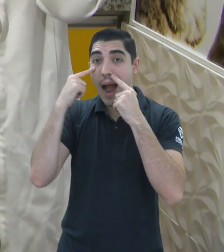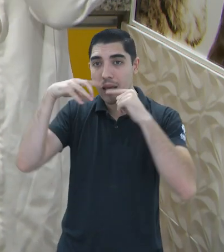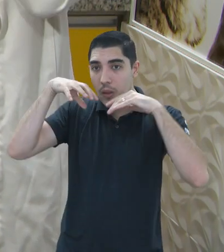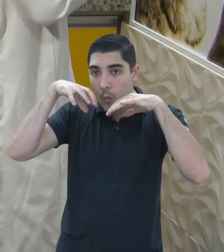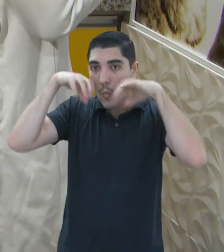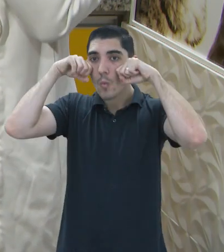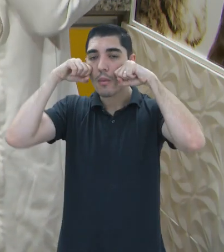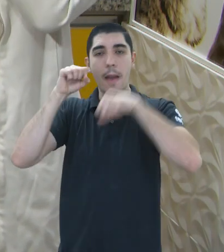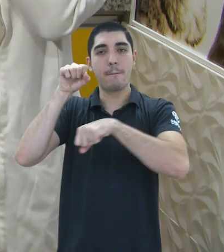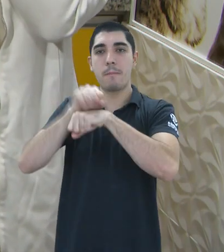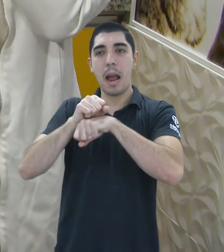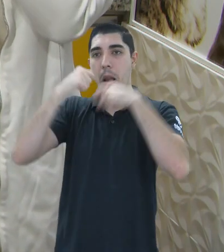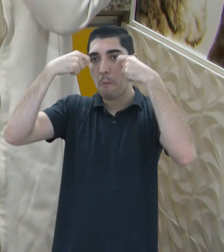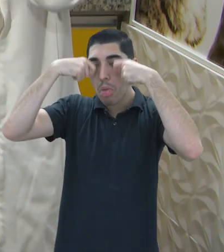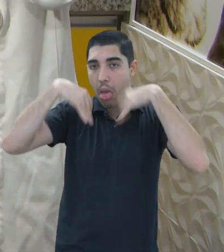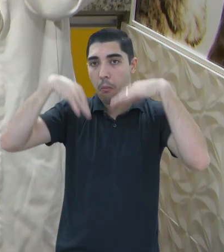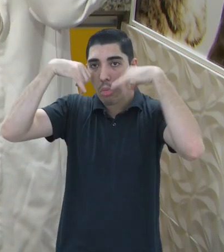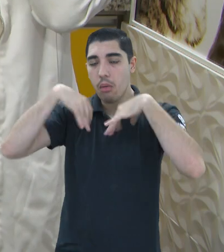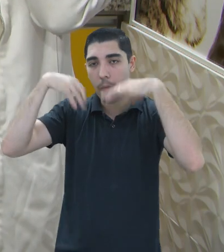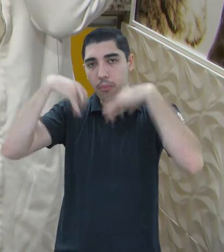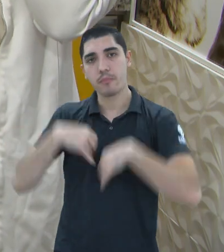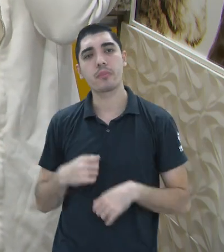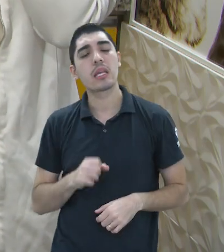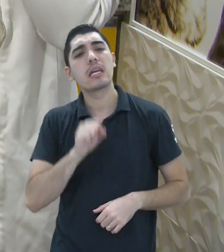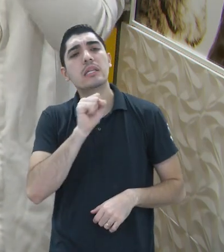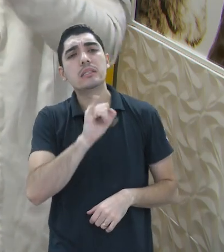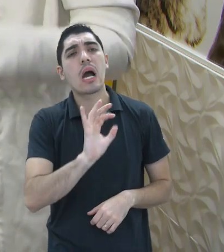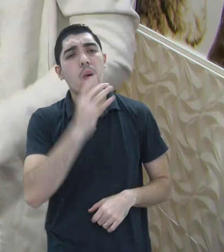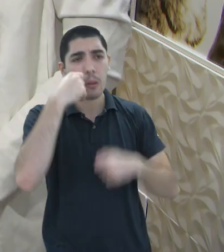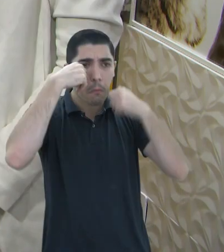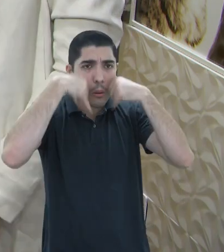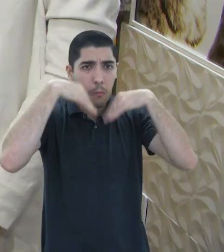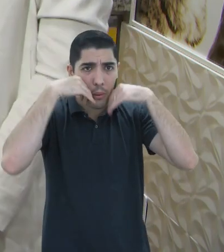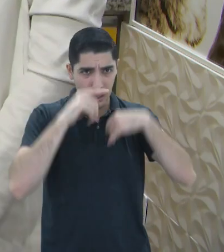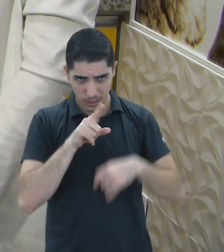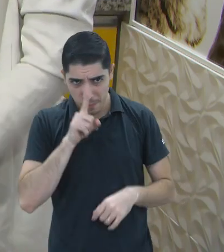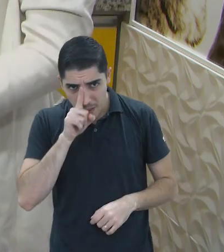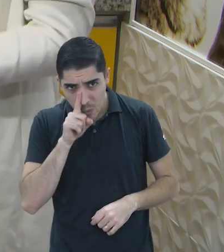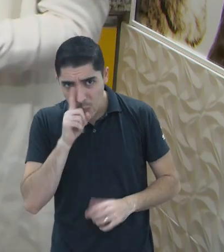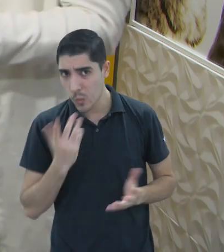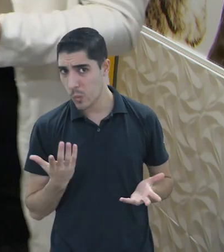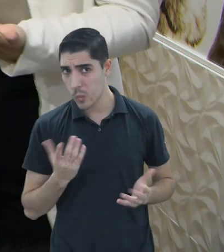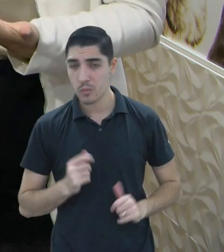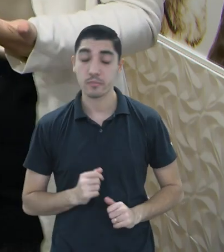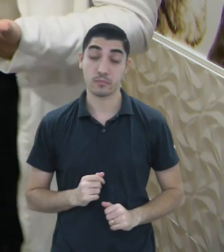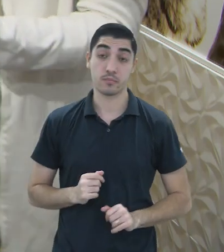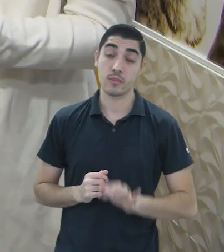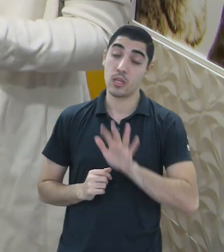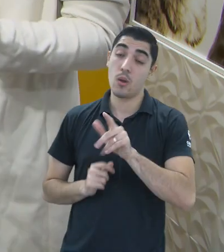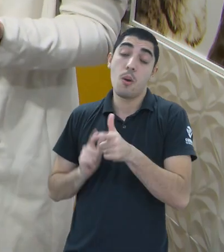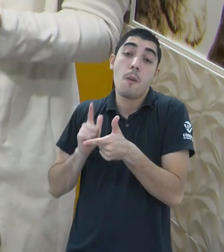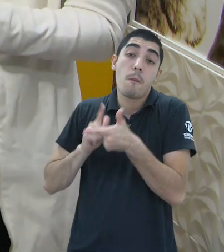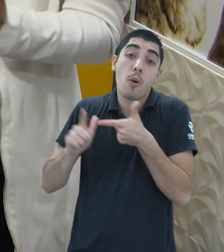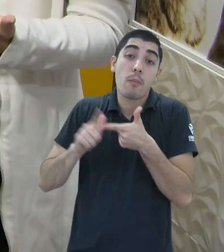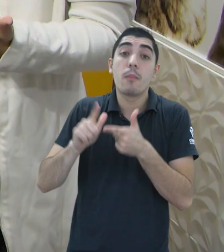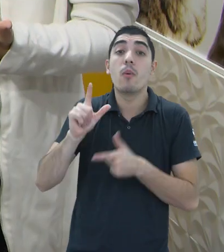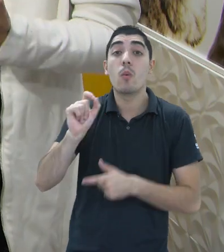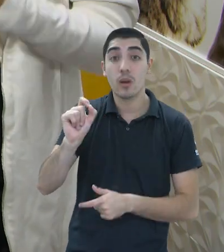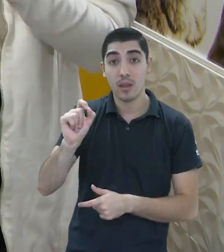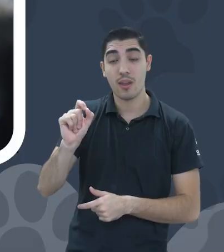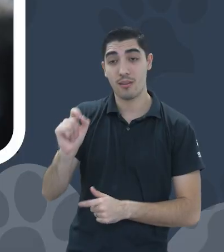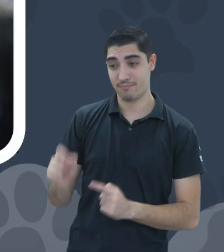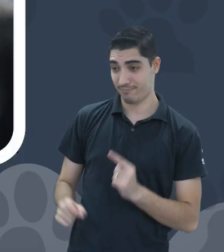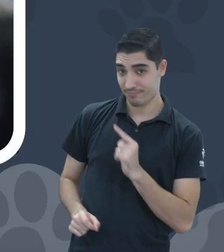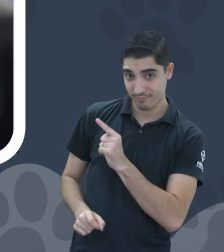essa lágrima drenar novamente para o canal e não escorrer por aqui. E se escorrer pode ser perigoso? Na verdade, assim, qual que é o grande